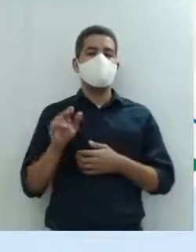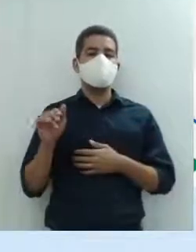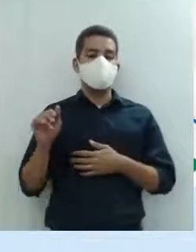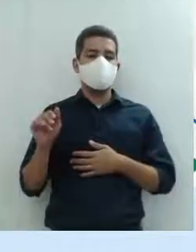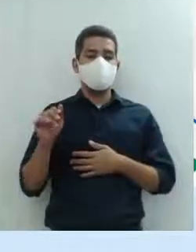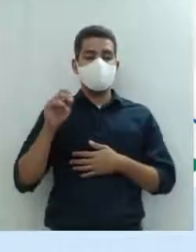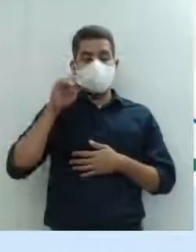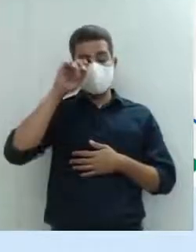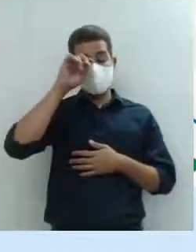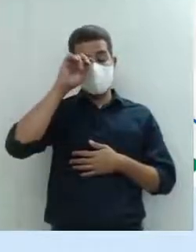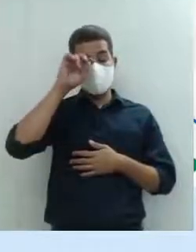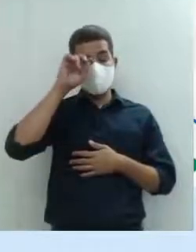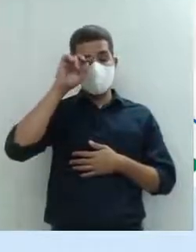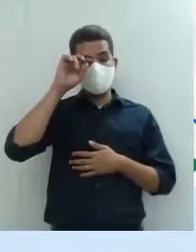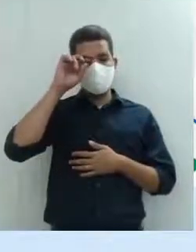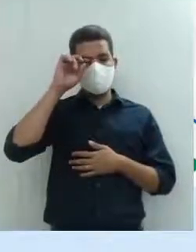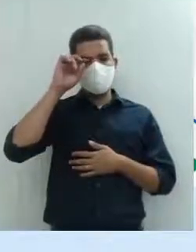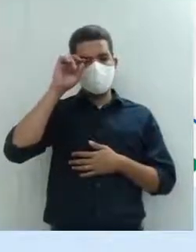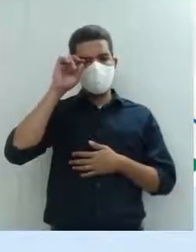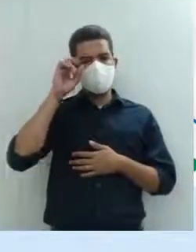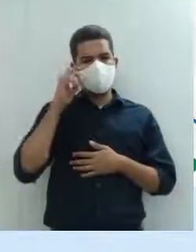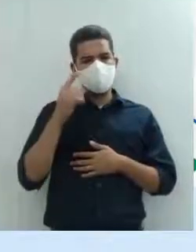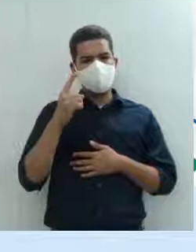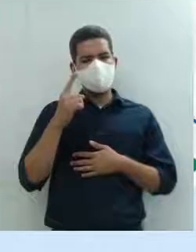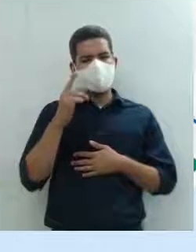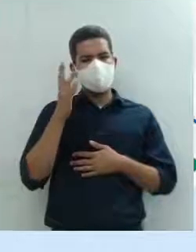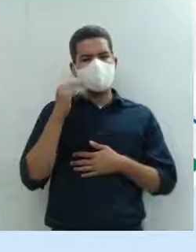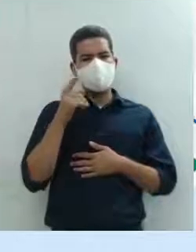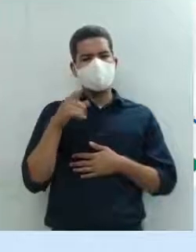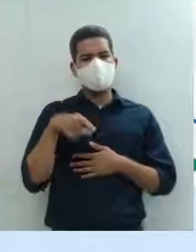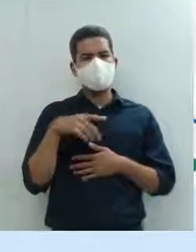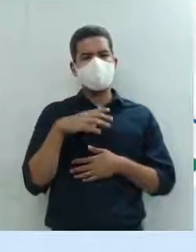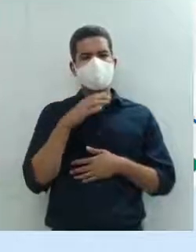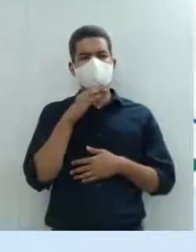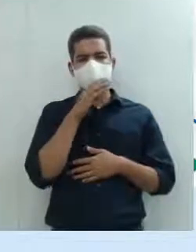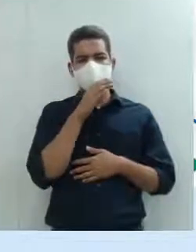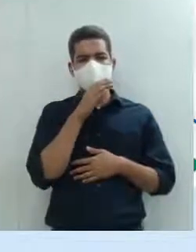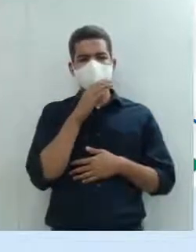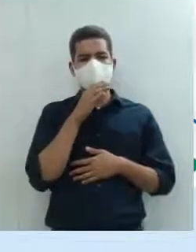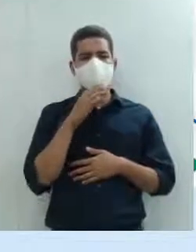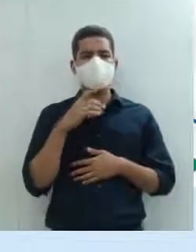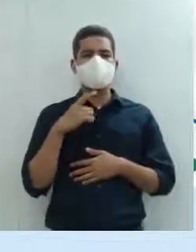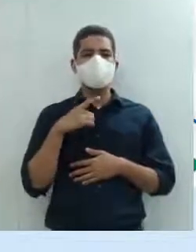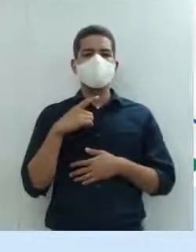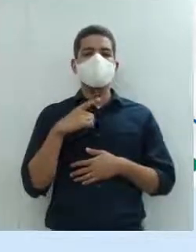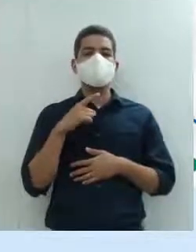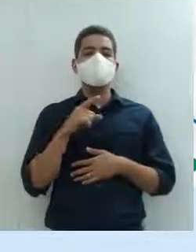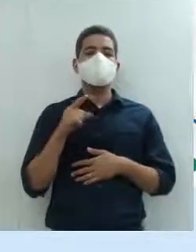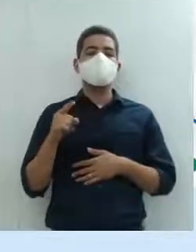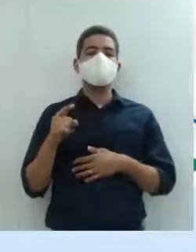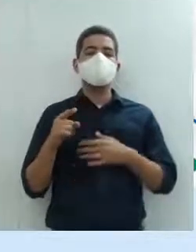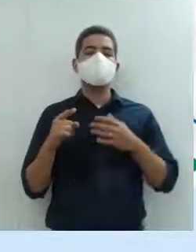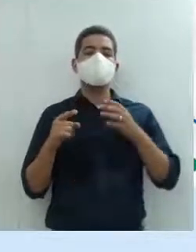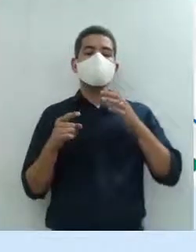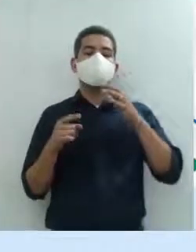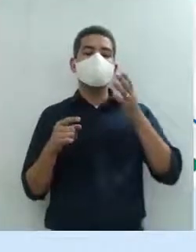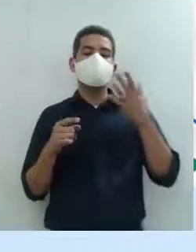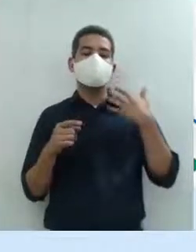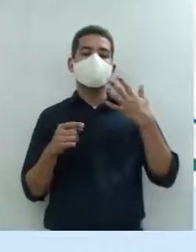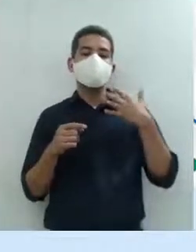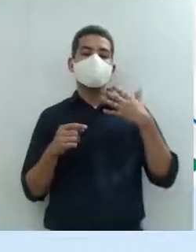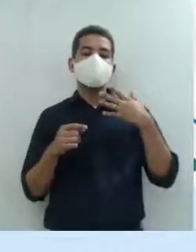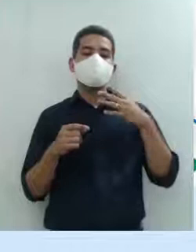Pernambuco? Uma coisa você sabe, aqui é quente, né? Aqui é quente, inclusive, nas 4 estações do ano. É quente no verão, é quente